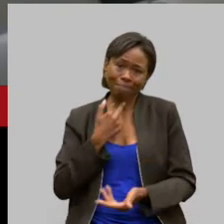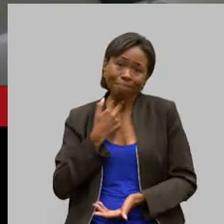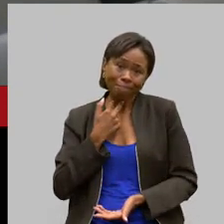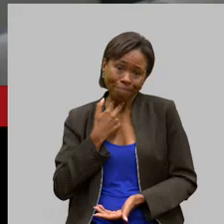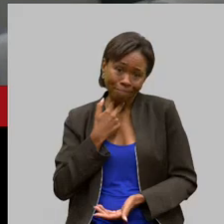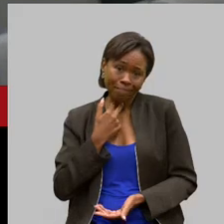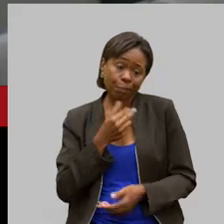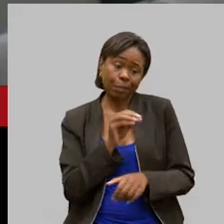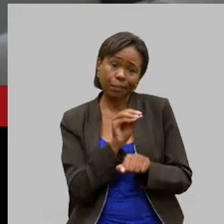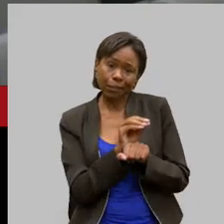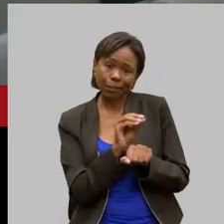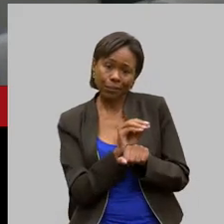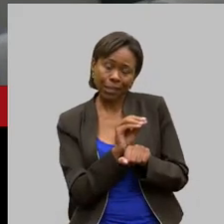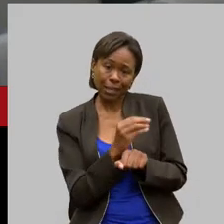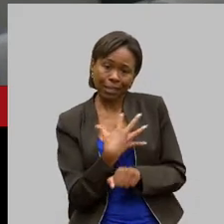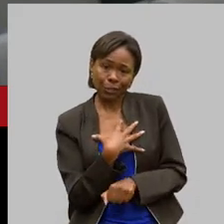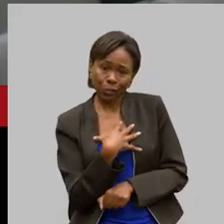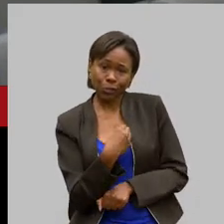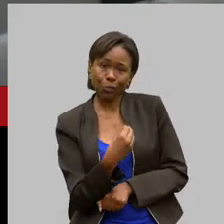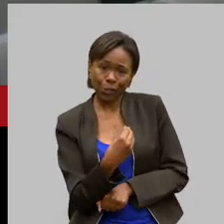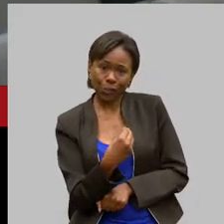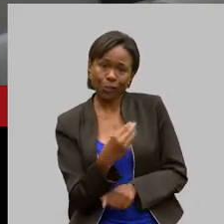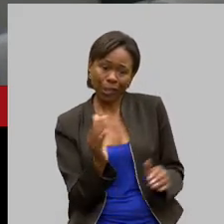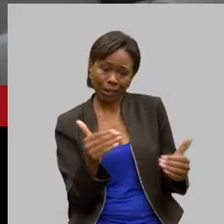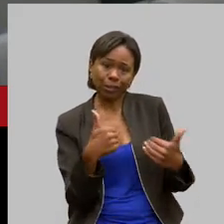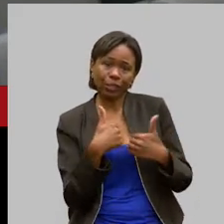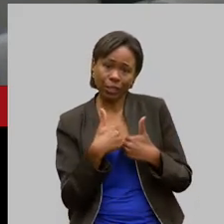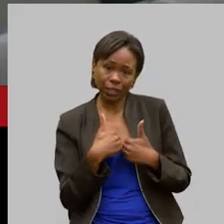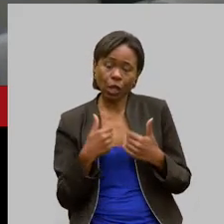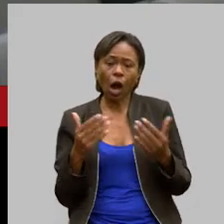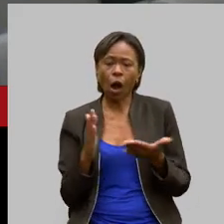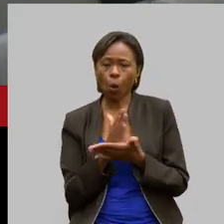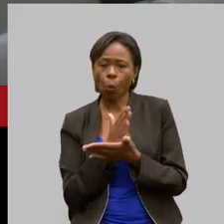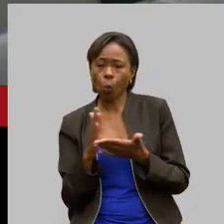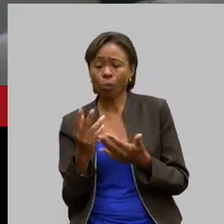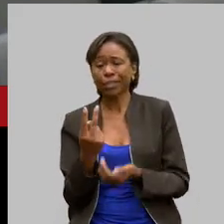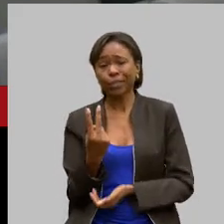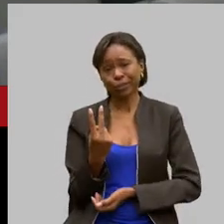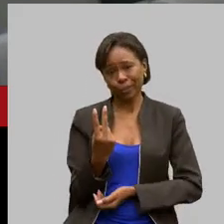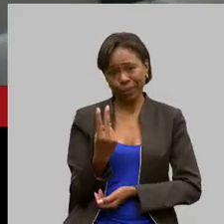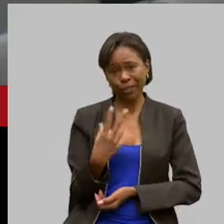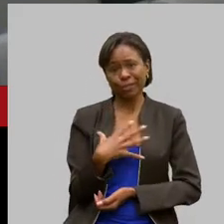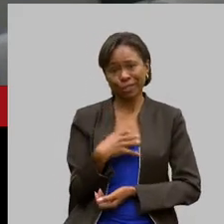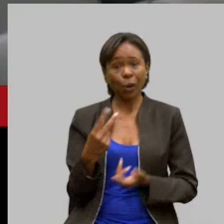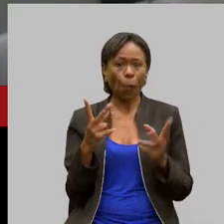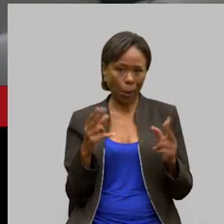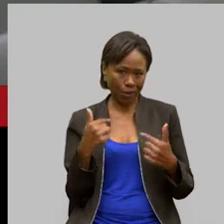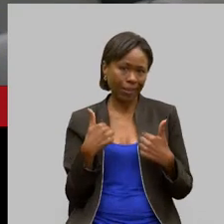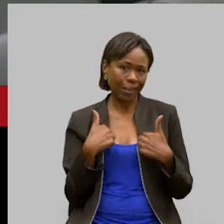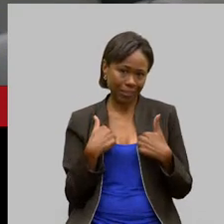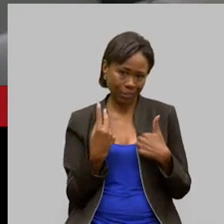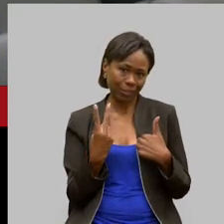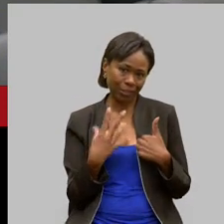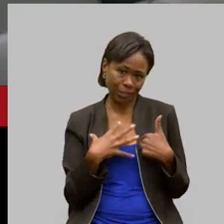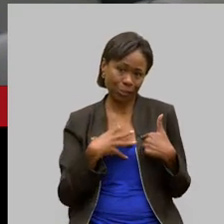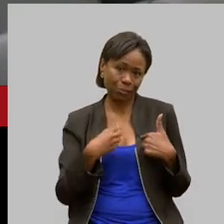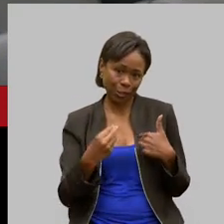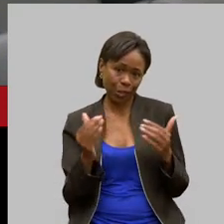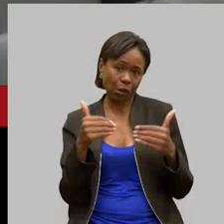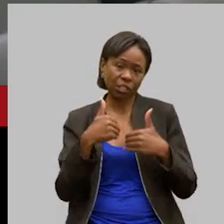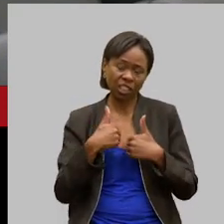Cuidar dessa criança algumas igual a meu caso tem dois filhos autistas tem caso até aí que eu já vi de